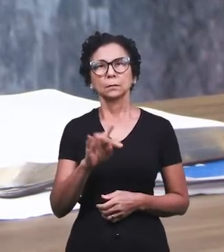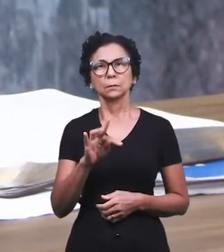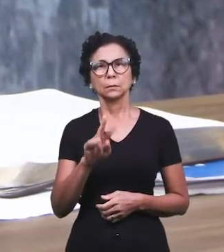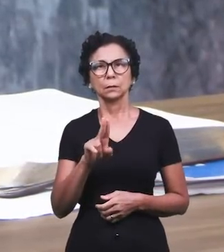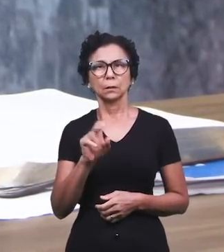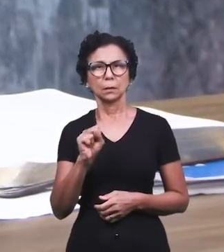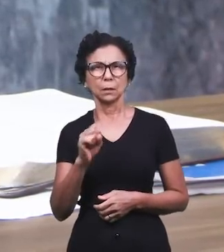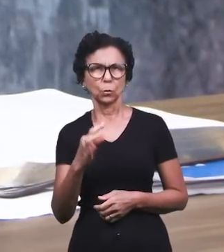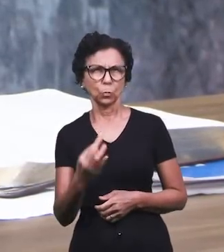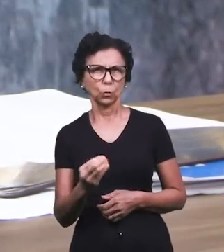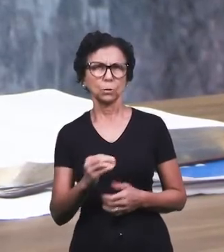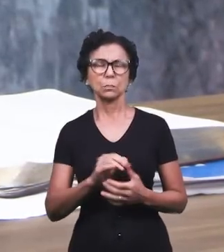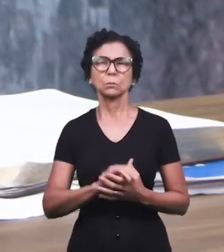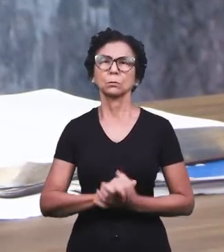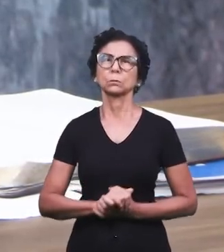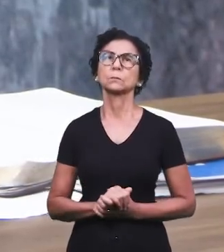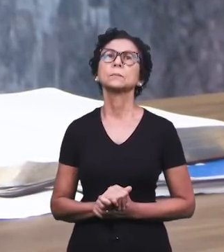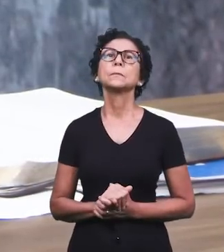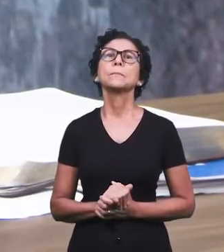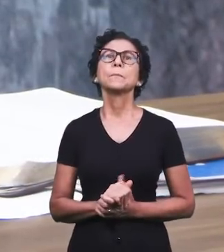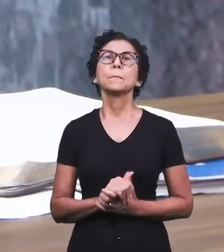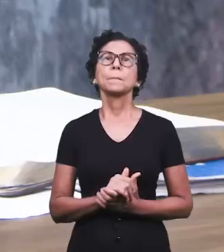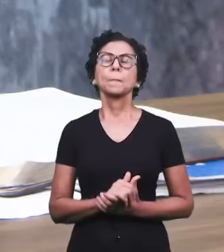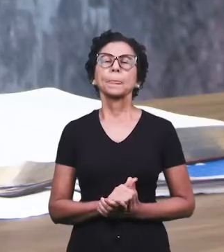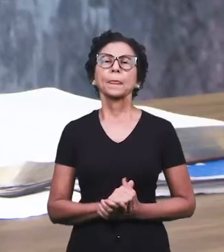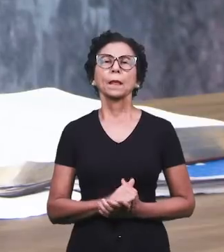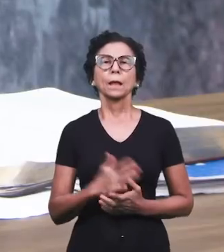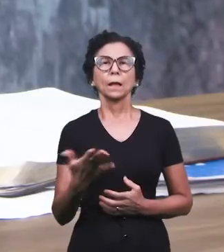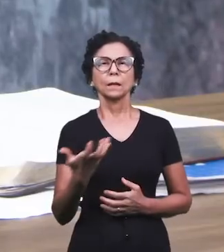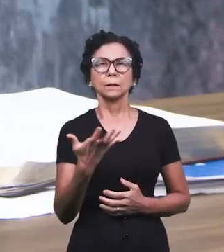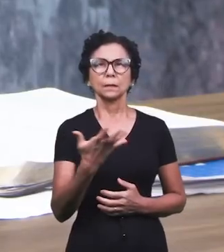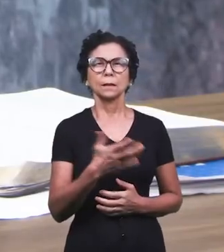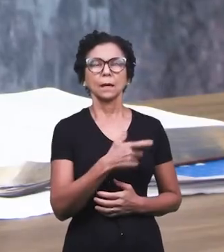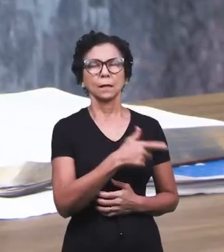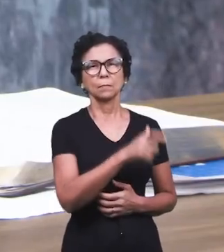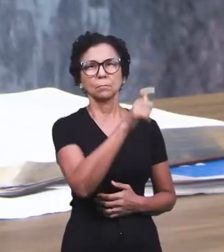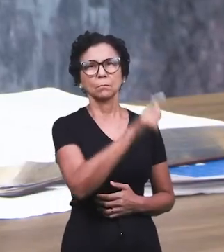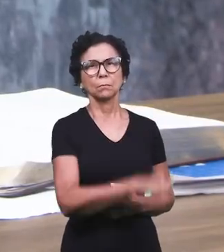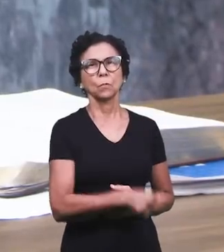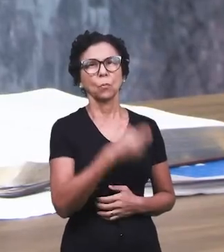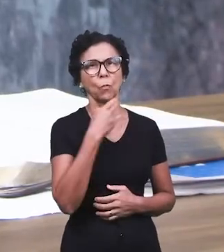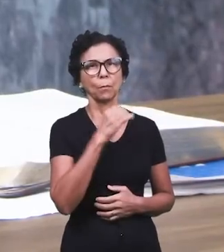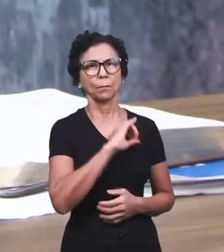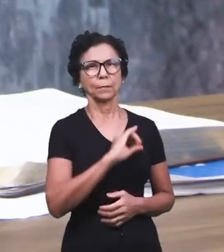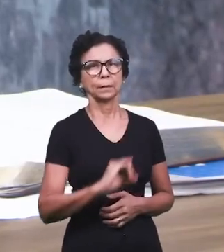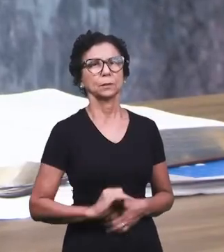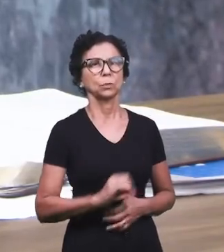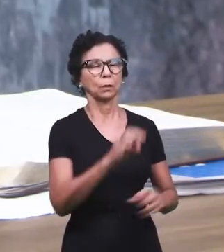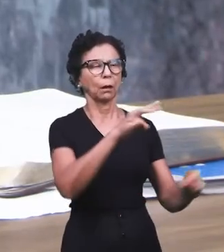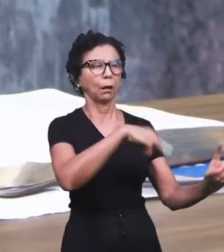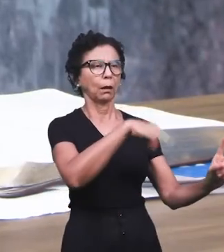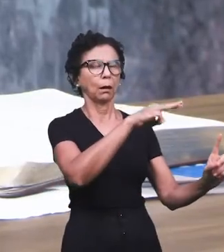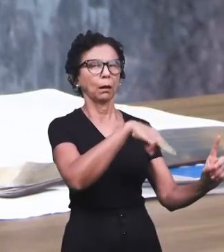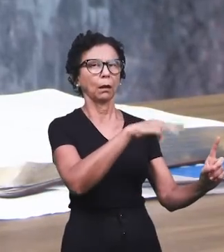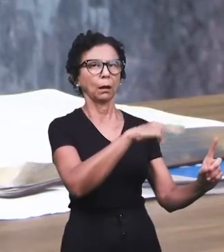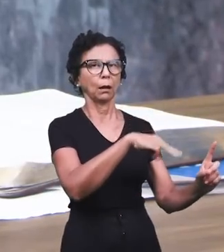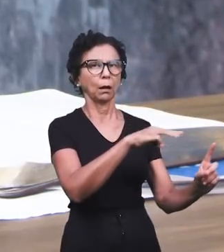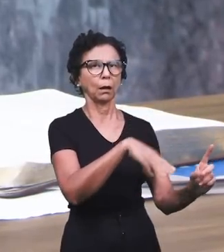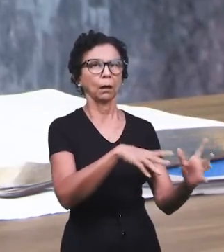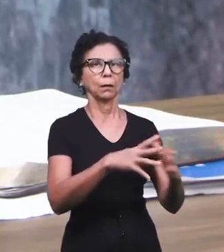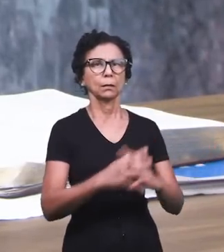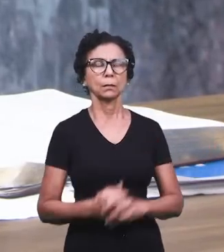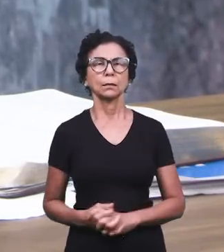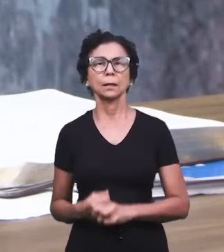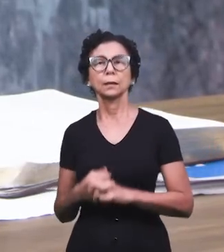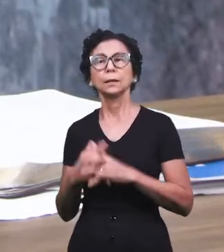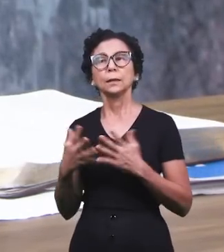de Augusto, que é o título de divino, ele passa a receber adoração como se fosse um deus, uma divindade, e é durante o governo dele, de Otávio, que